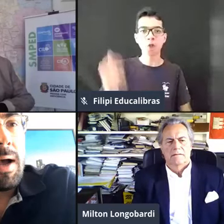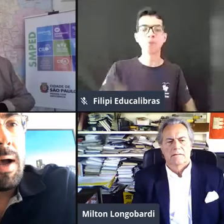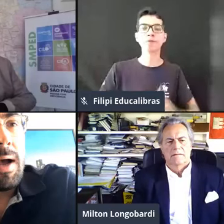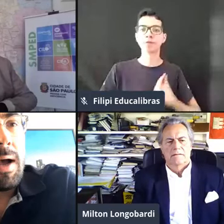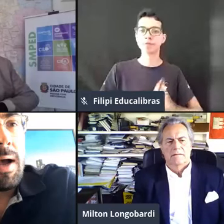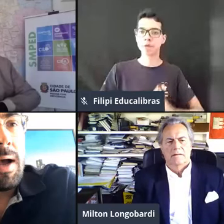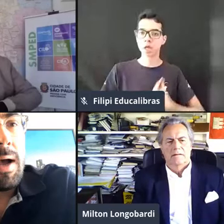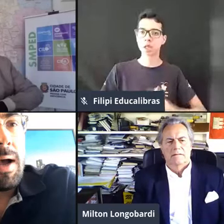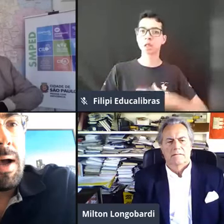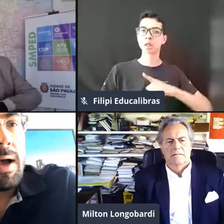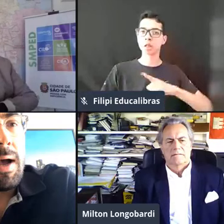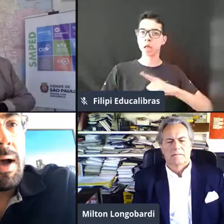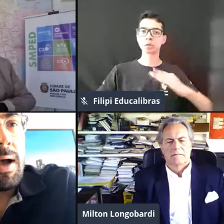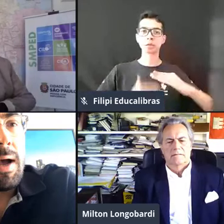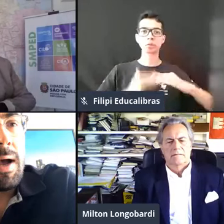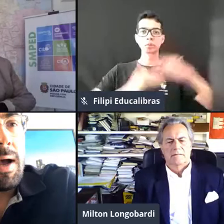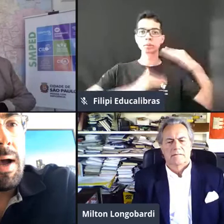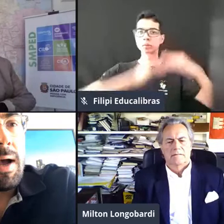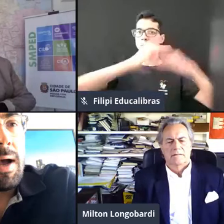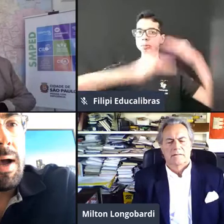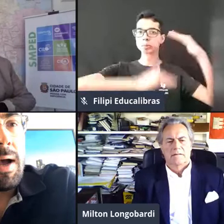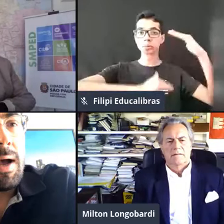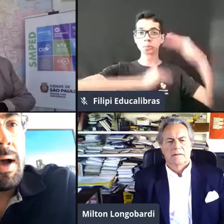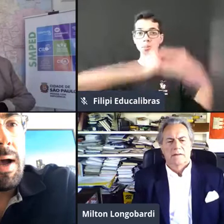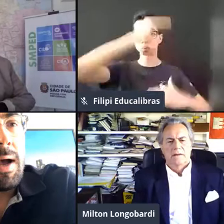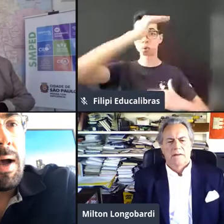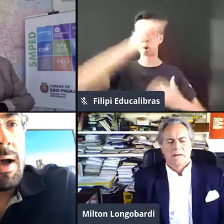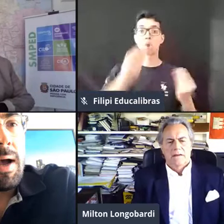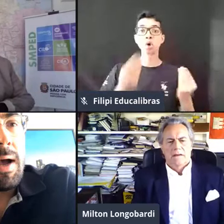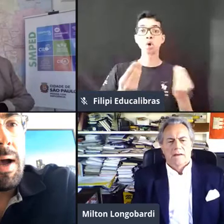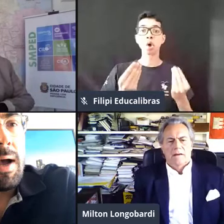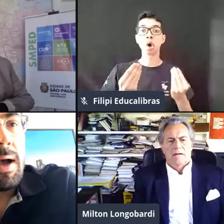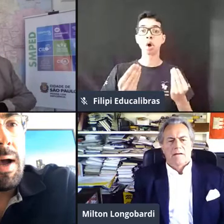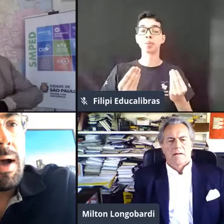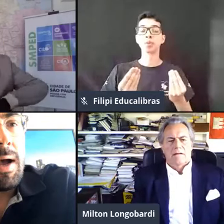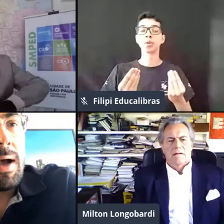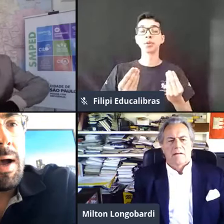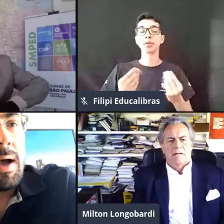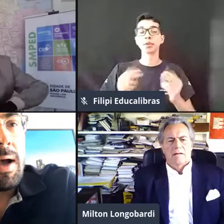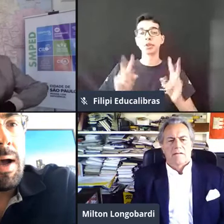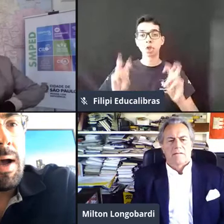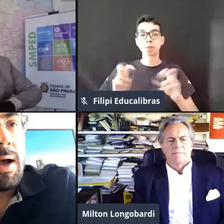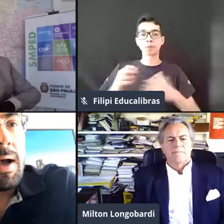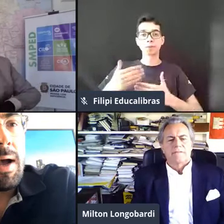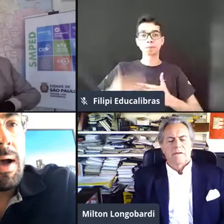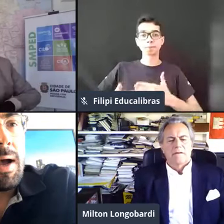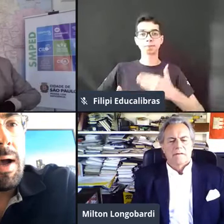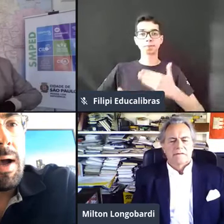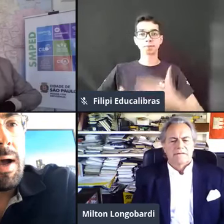Como é que você vê, quais as limitações desse processo? Né? Como é